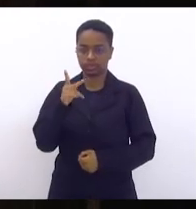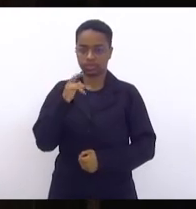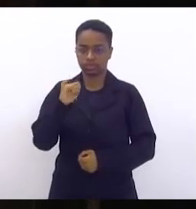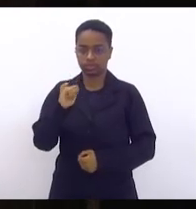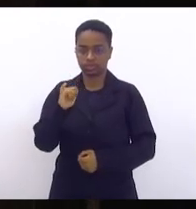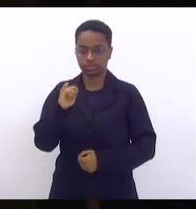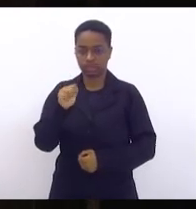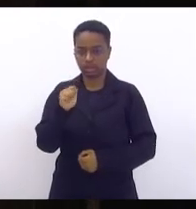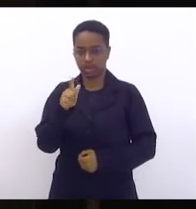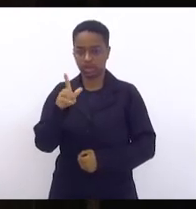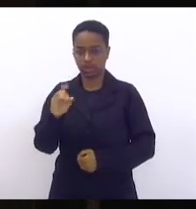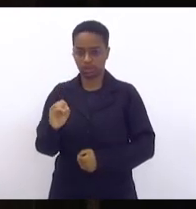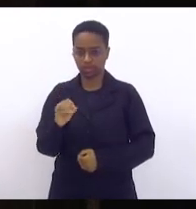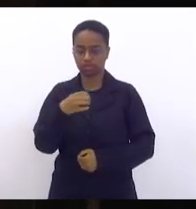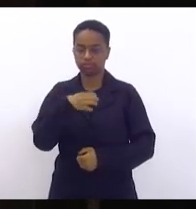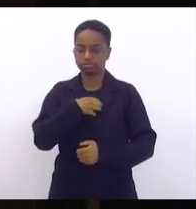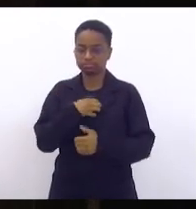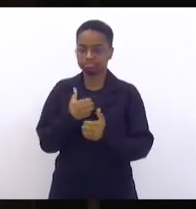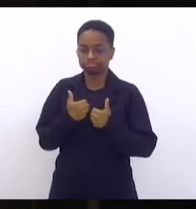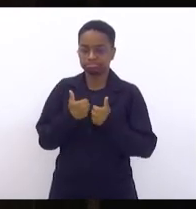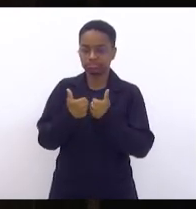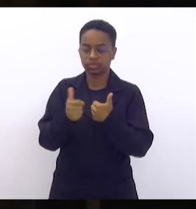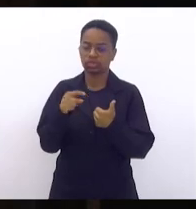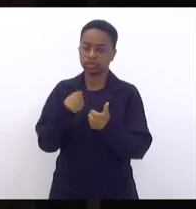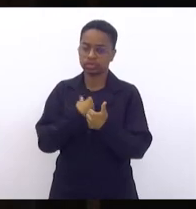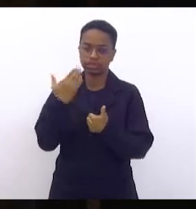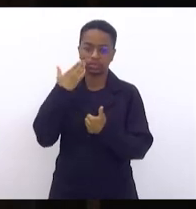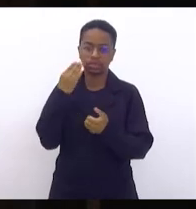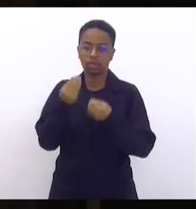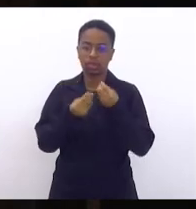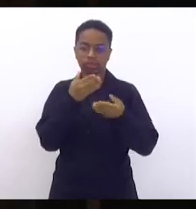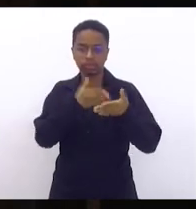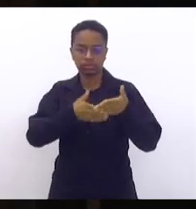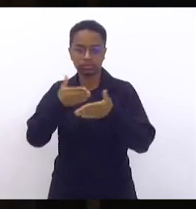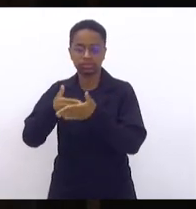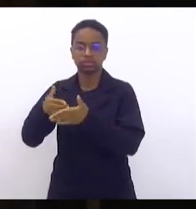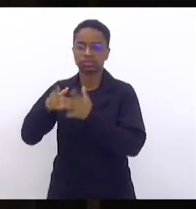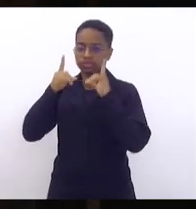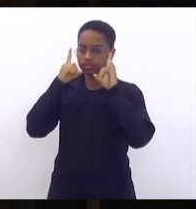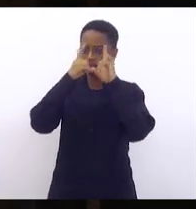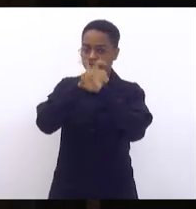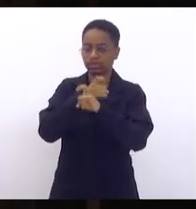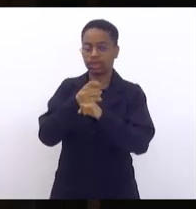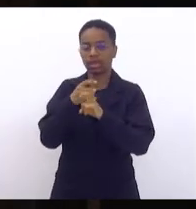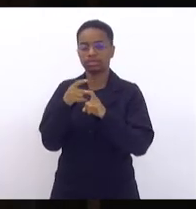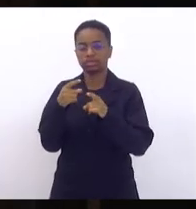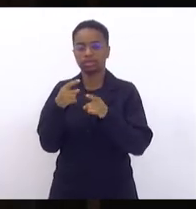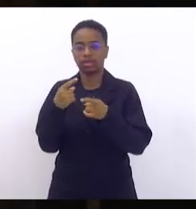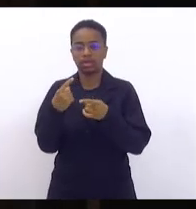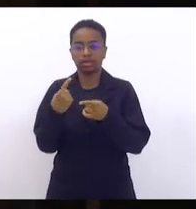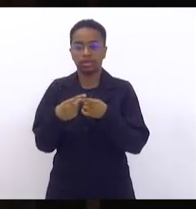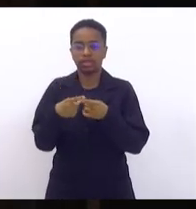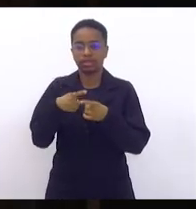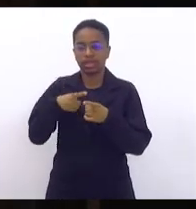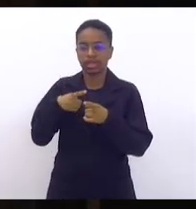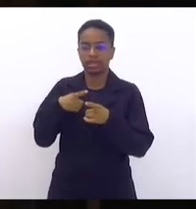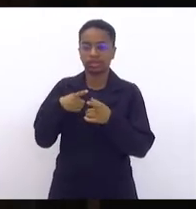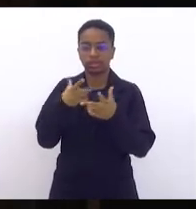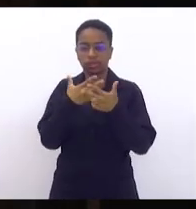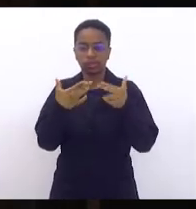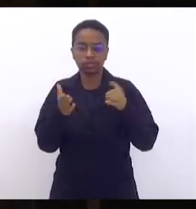tendo essa sensibilidade a gente sabe da dificuldade dos entraves das forças ocultas que eu brinco muito né entre